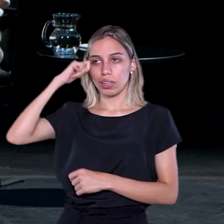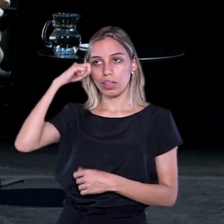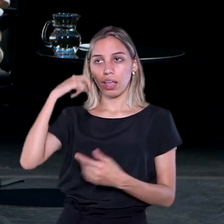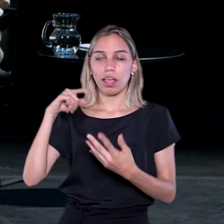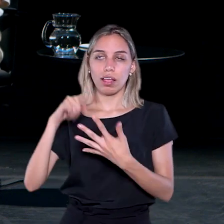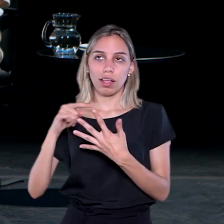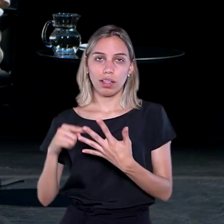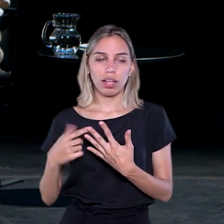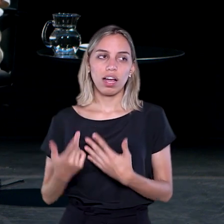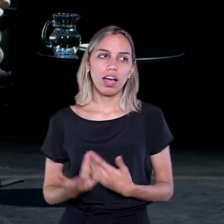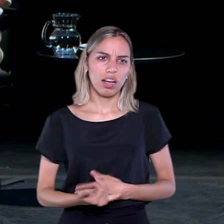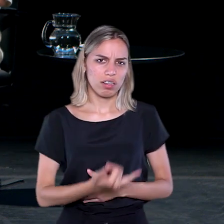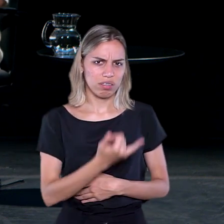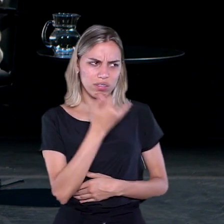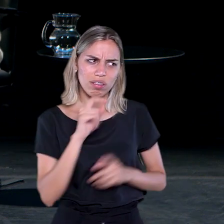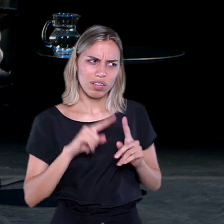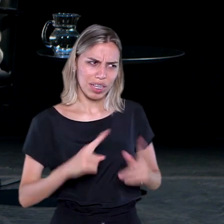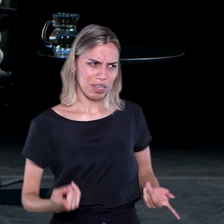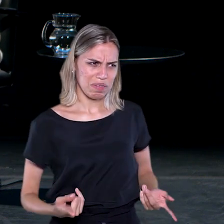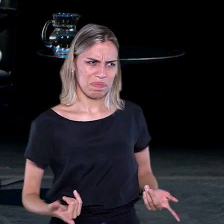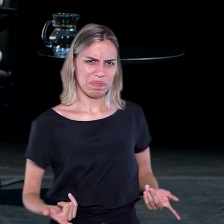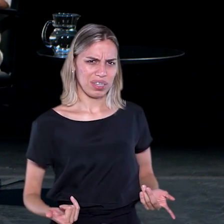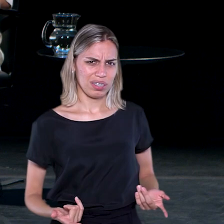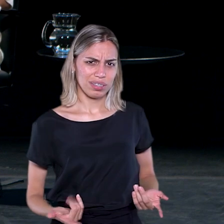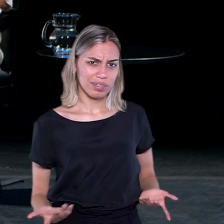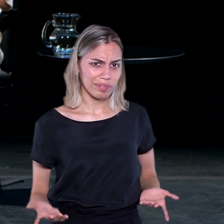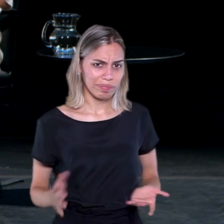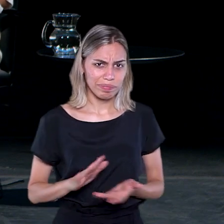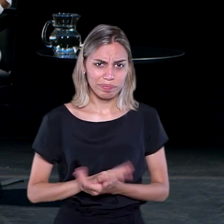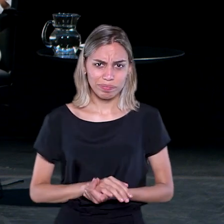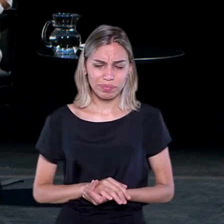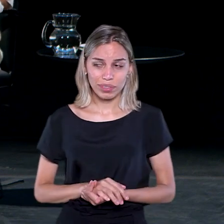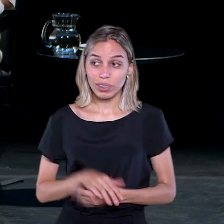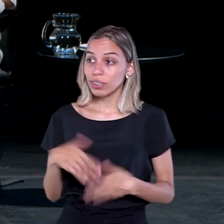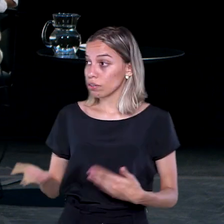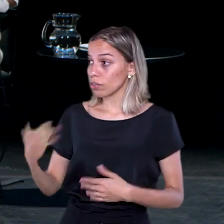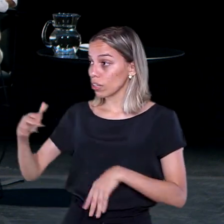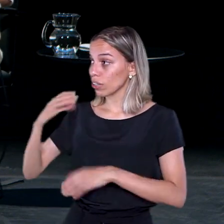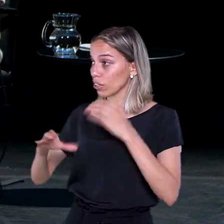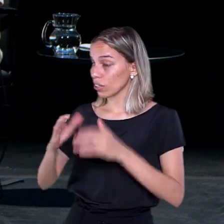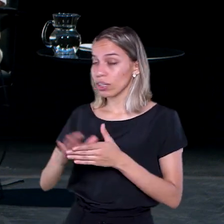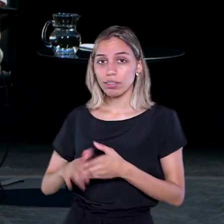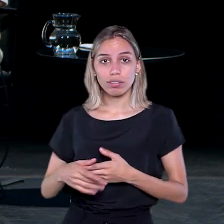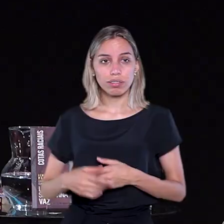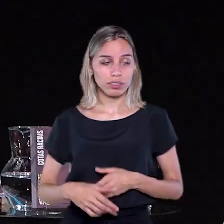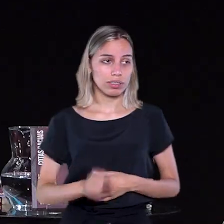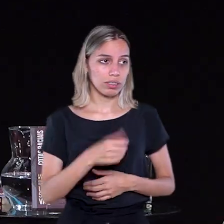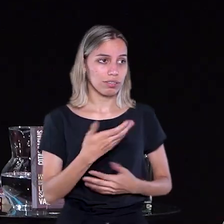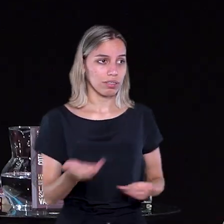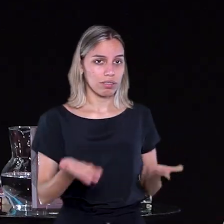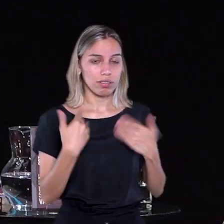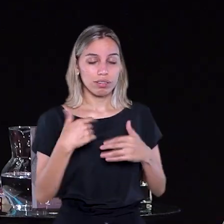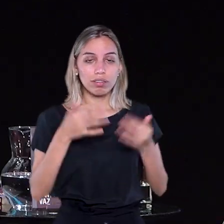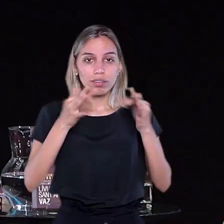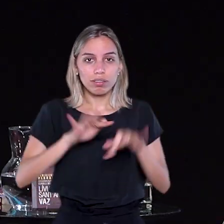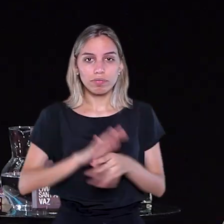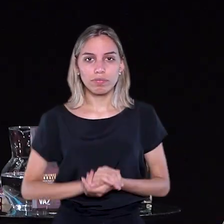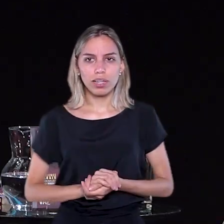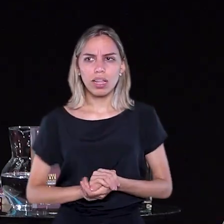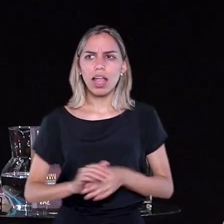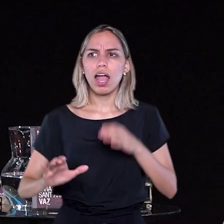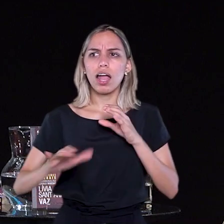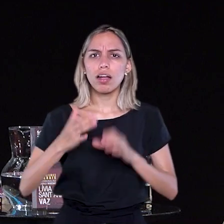ser antirracista, né, na prática. Uma postura antirracista é dizer não aceito, não faço parte. Não me chame para feiras literárias que tenham